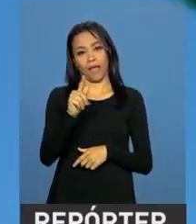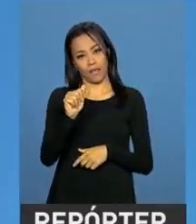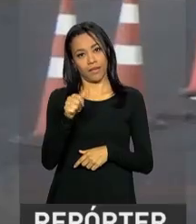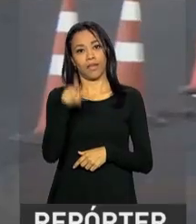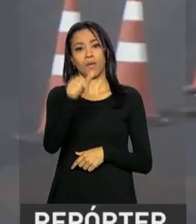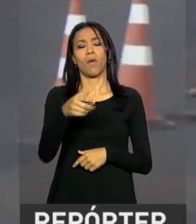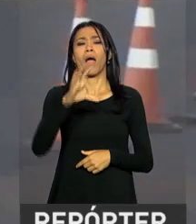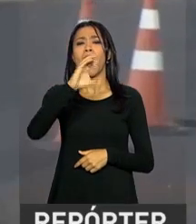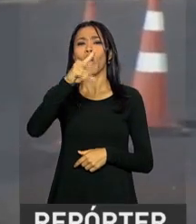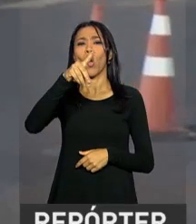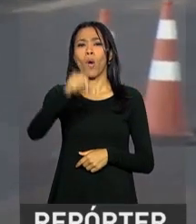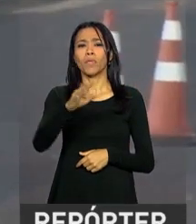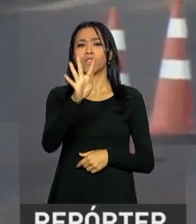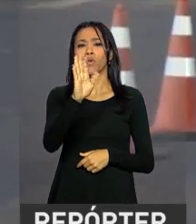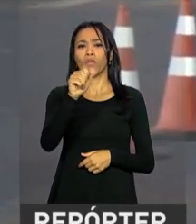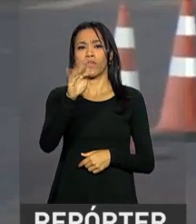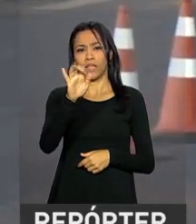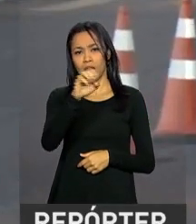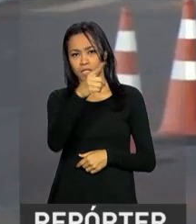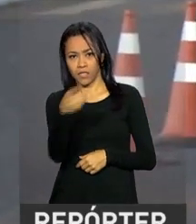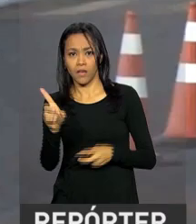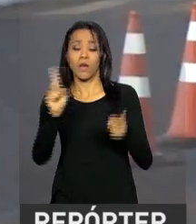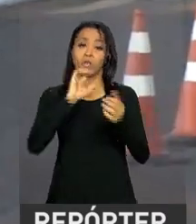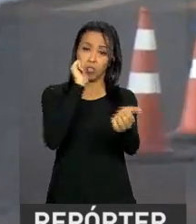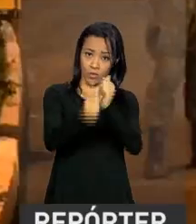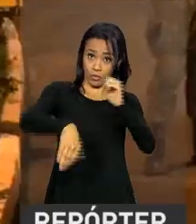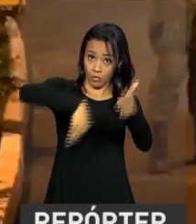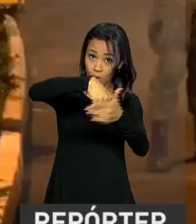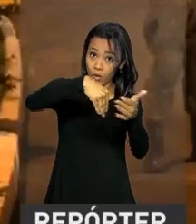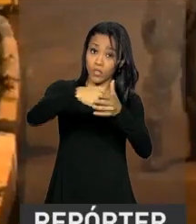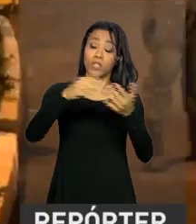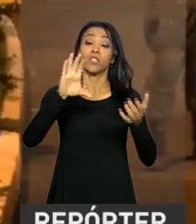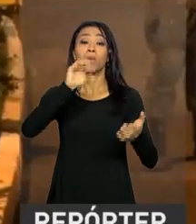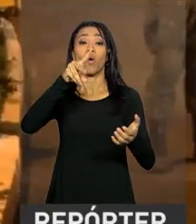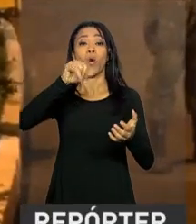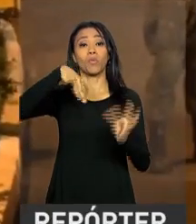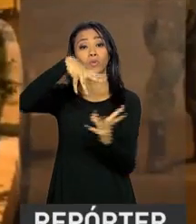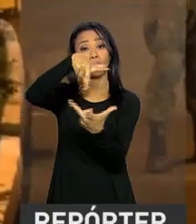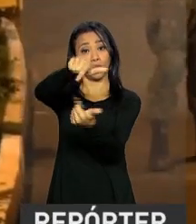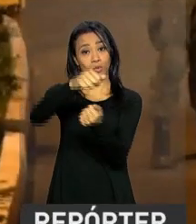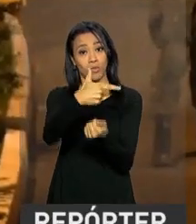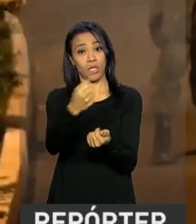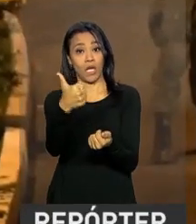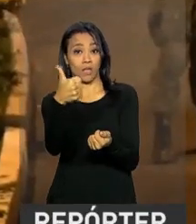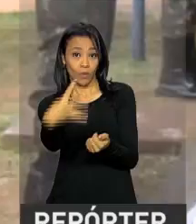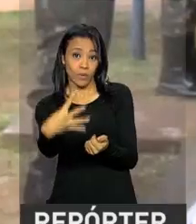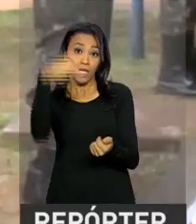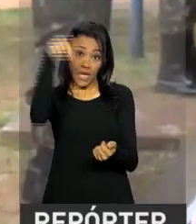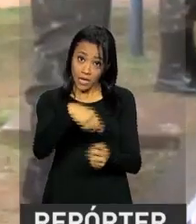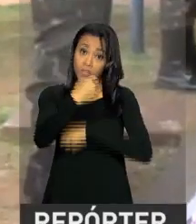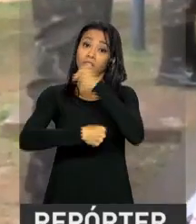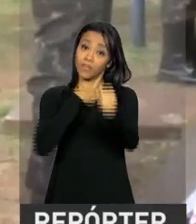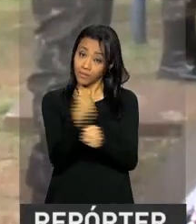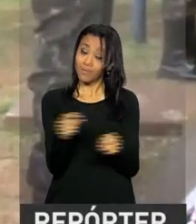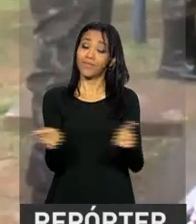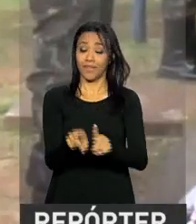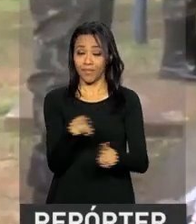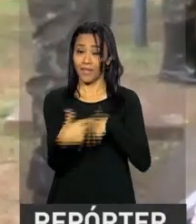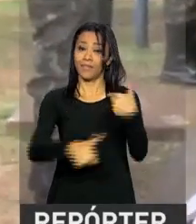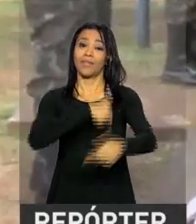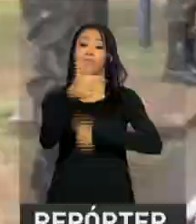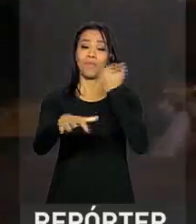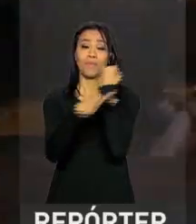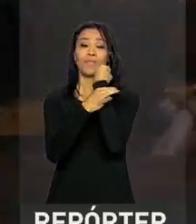das Confederações, em 2013, e a Copa do Mundo, em 2014. Este ano, a operação trabalha também pela segurança dos